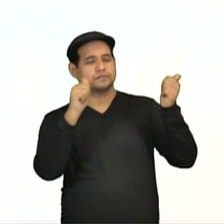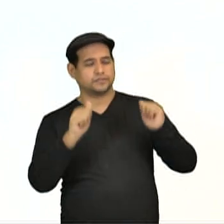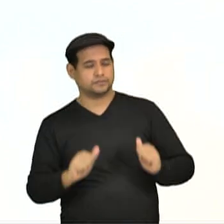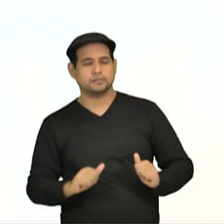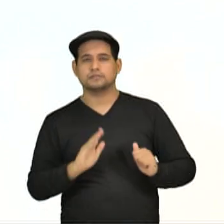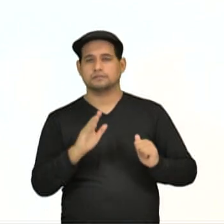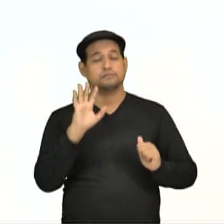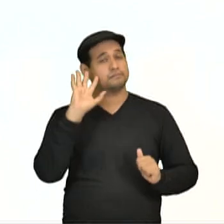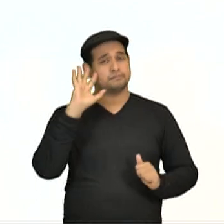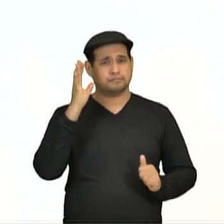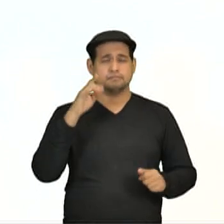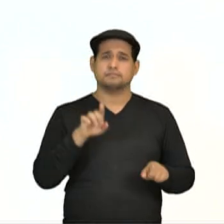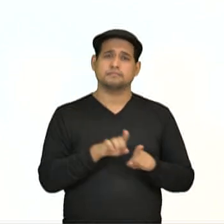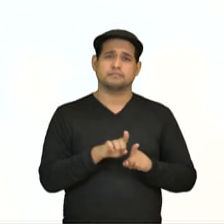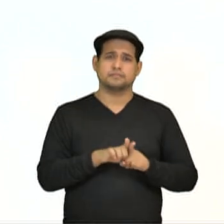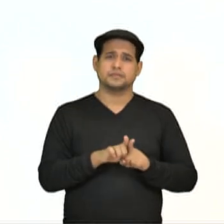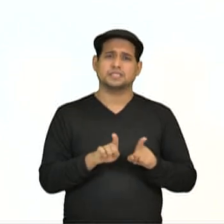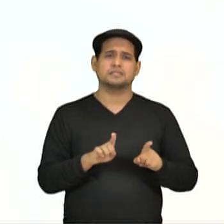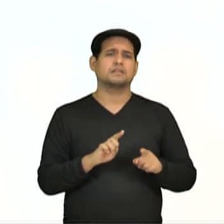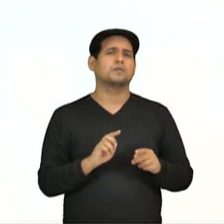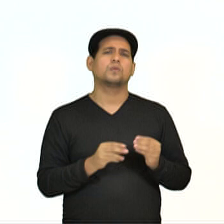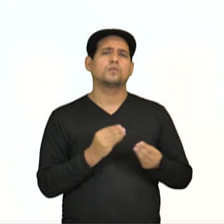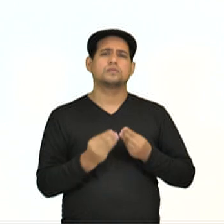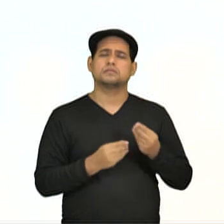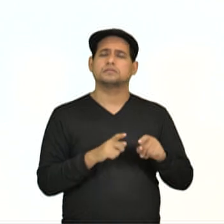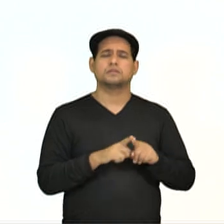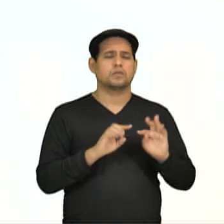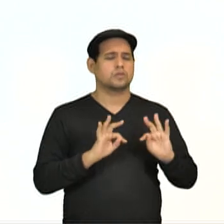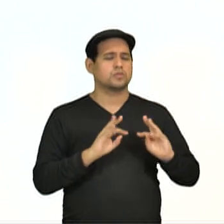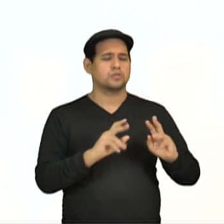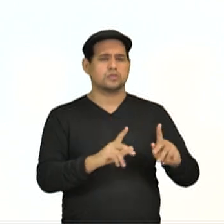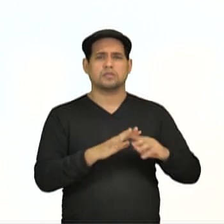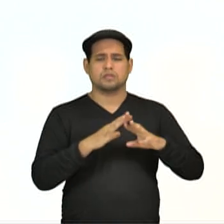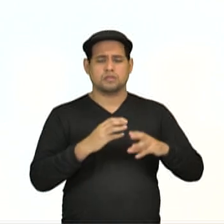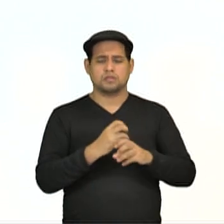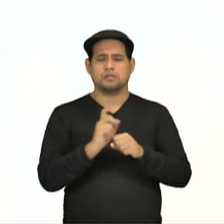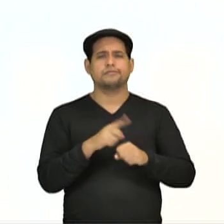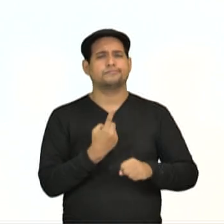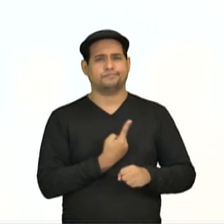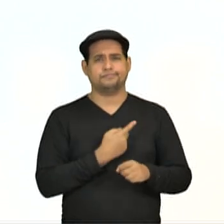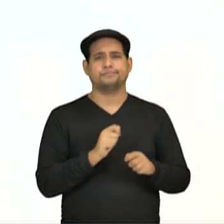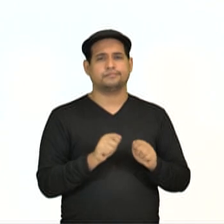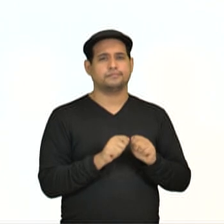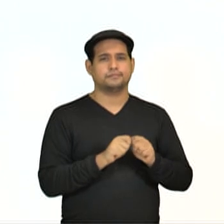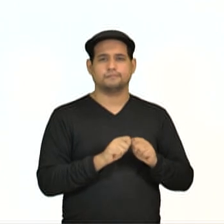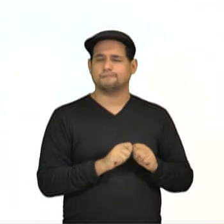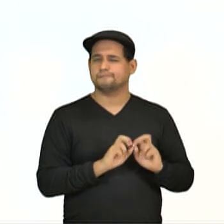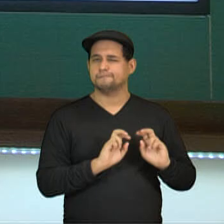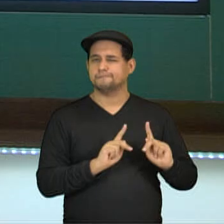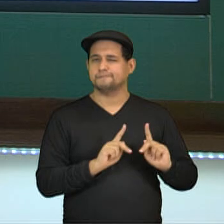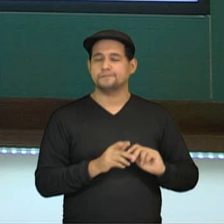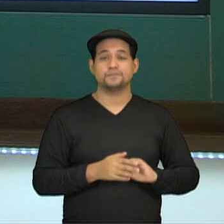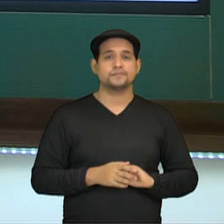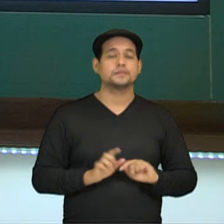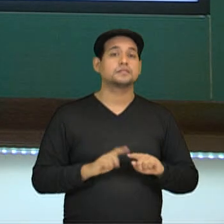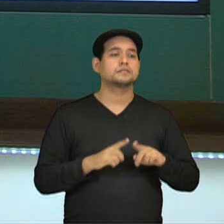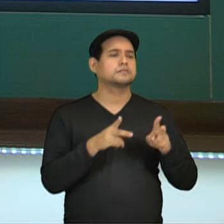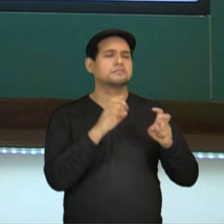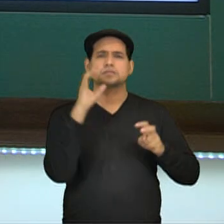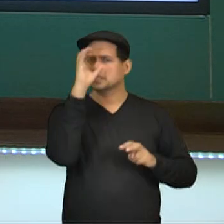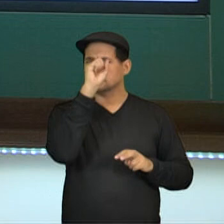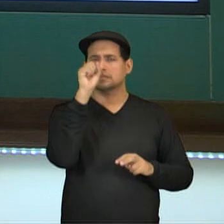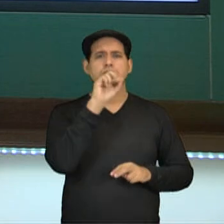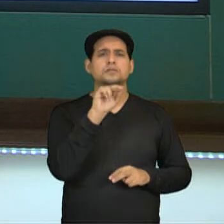a situação, essa equação e toda essa resolução que a gente fez, ok? Então, o que vimos hoje?